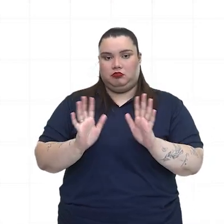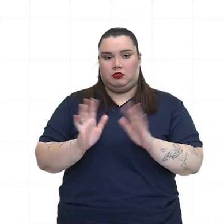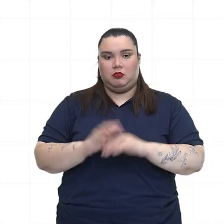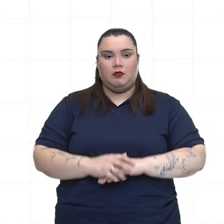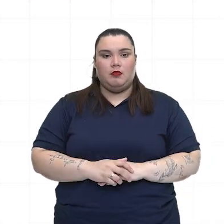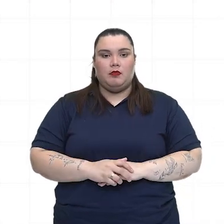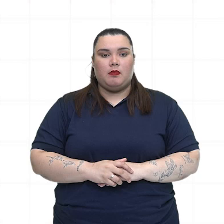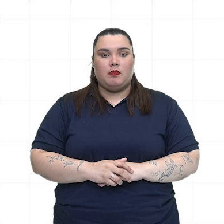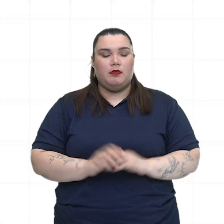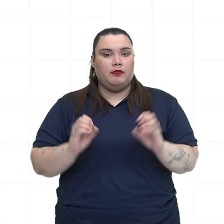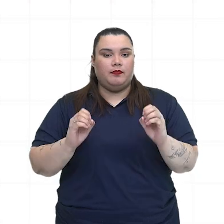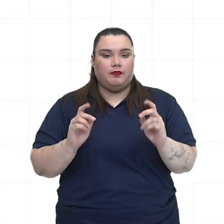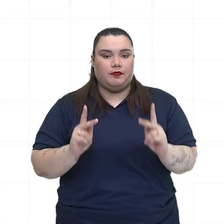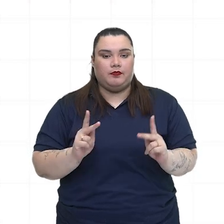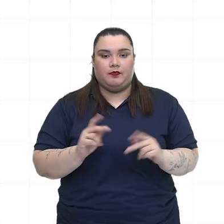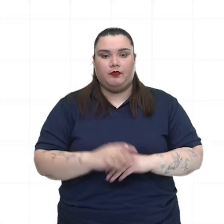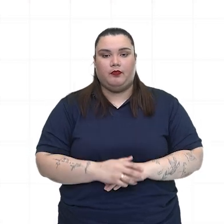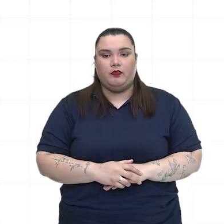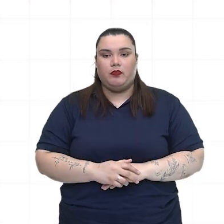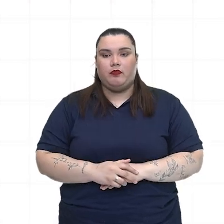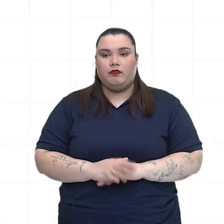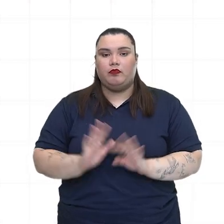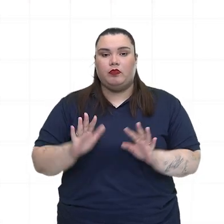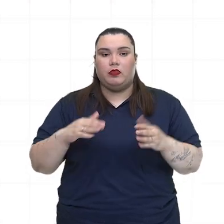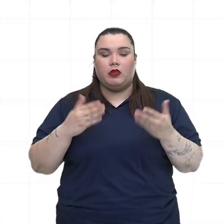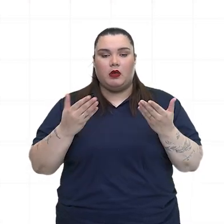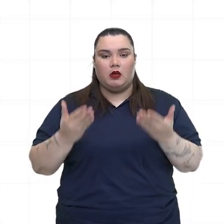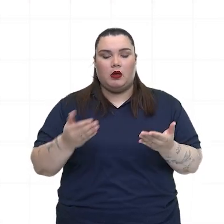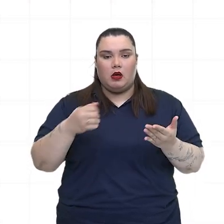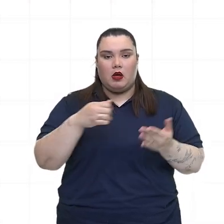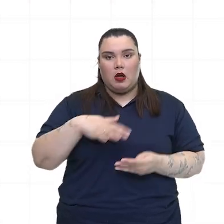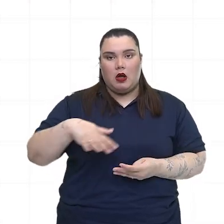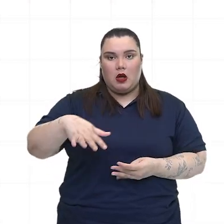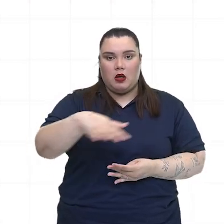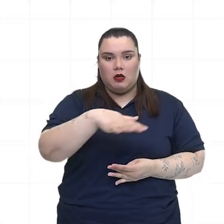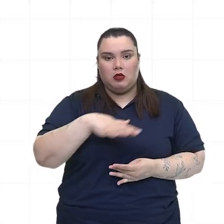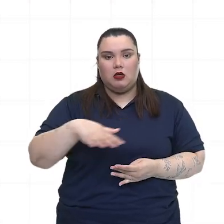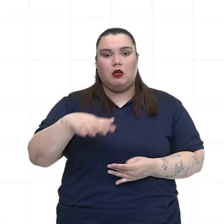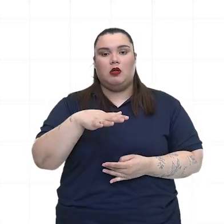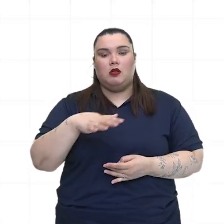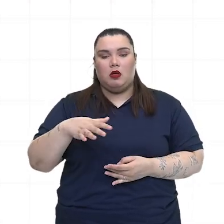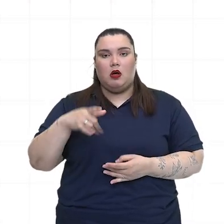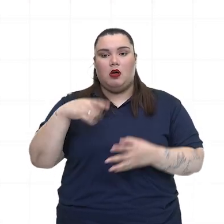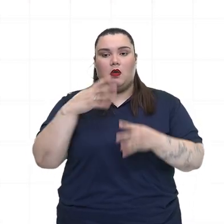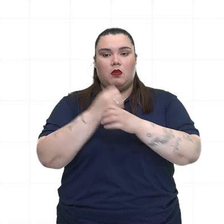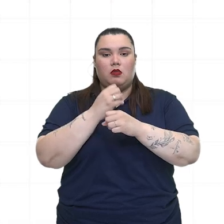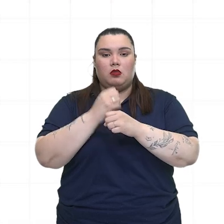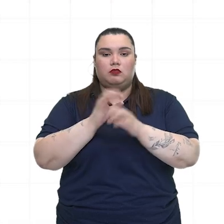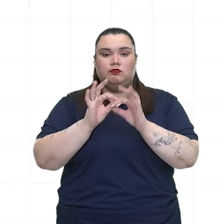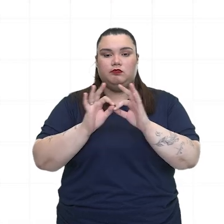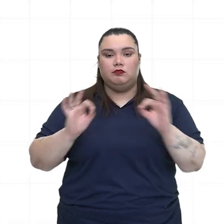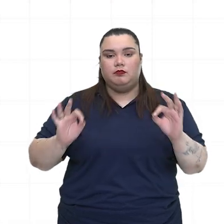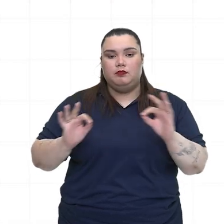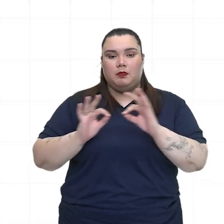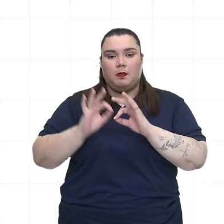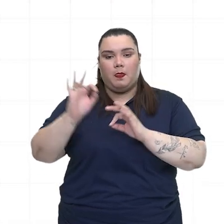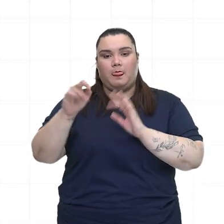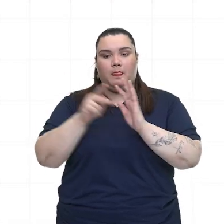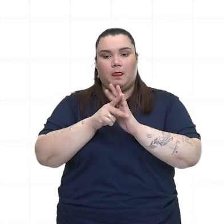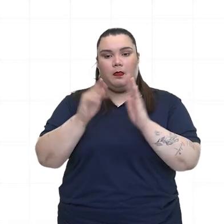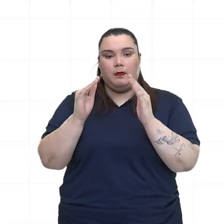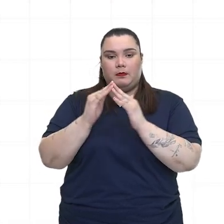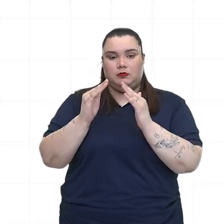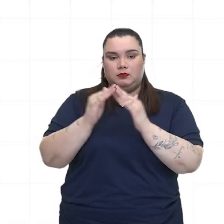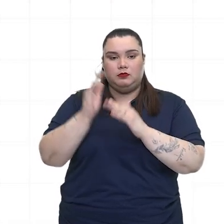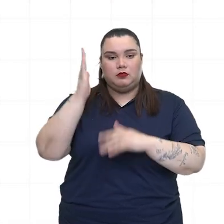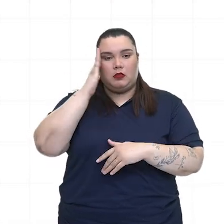consideração. Muito bem. Então, para isso, nós temos que ter, né, a área construída calculada a partir das medidas do comprimento da largura